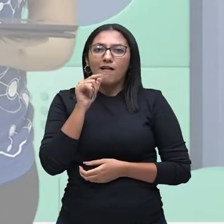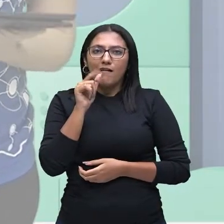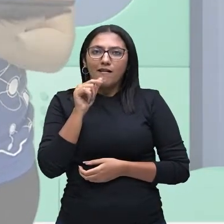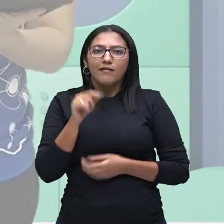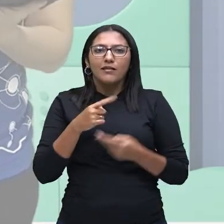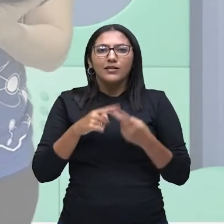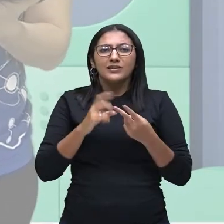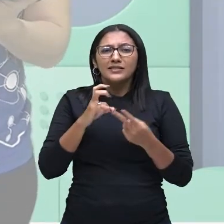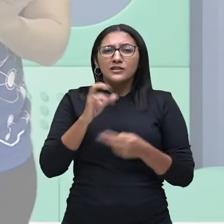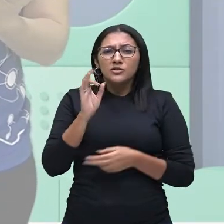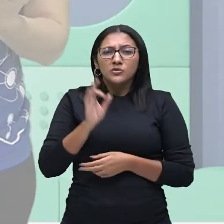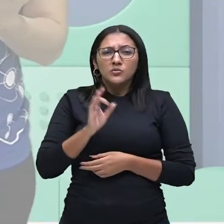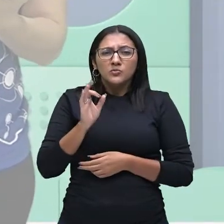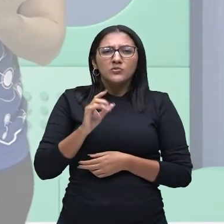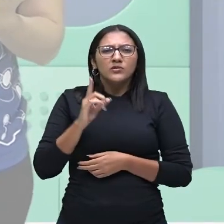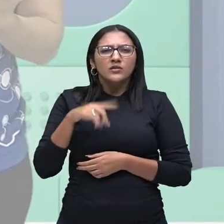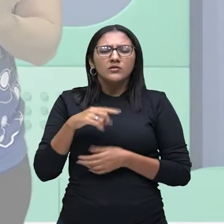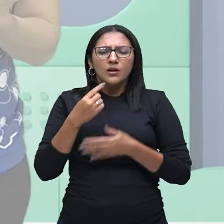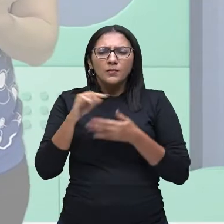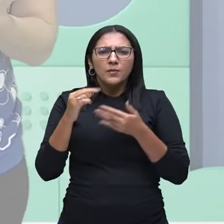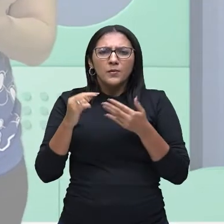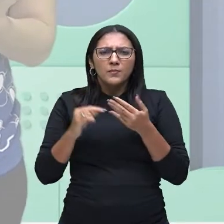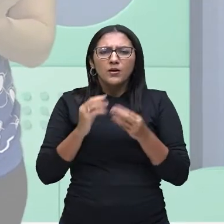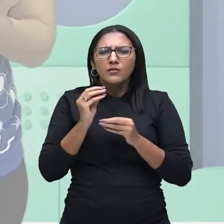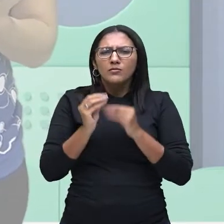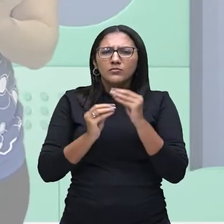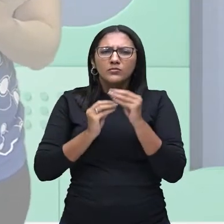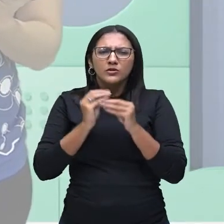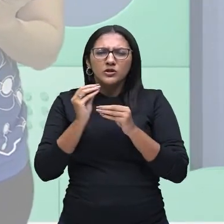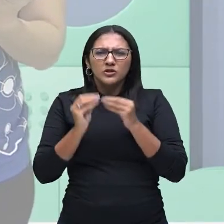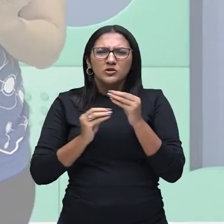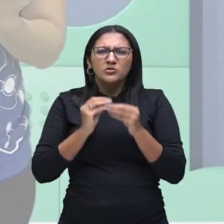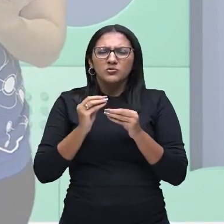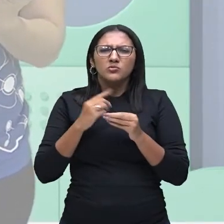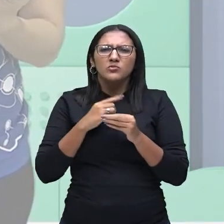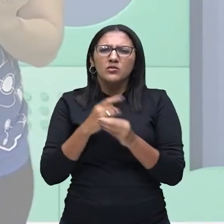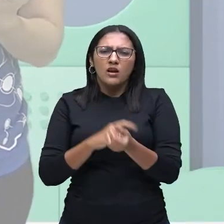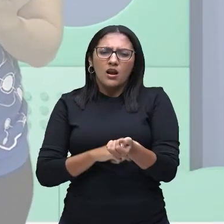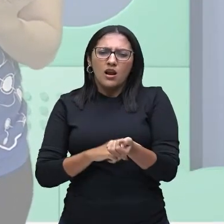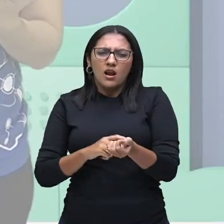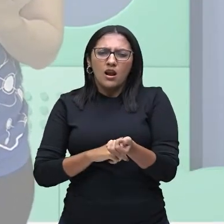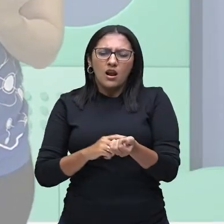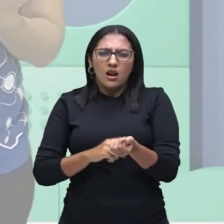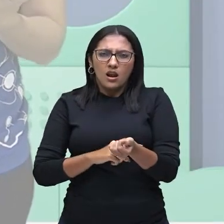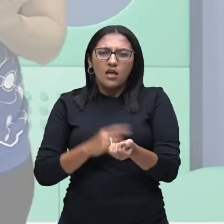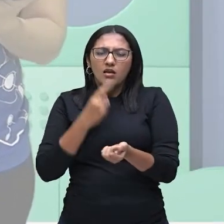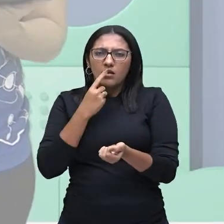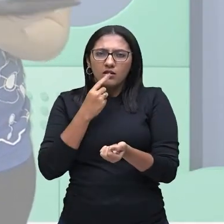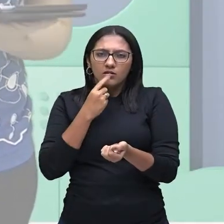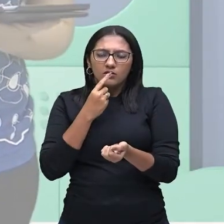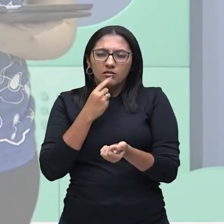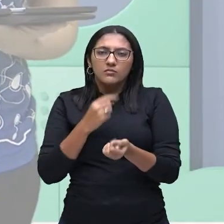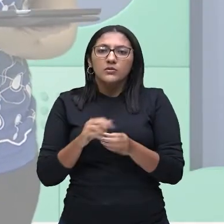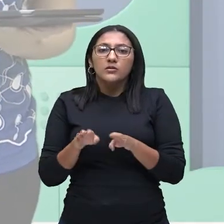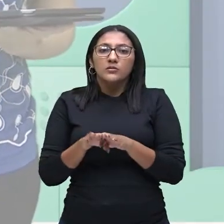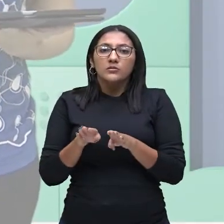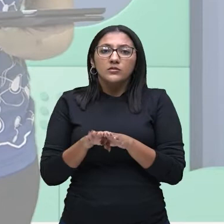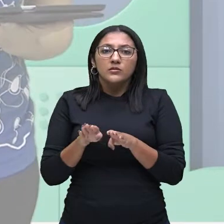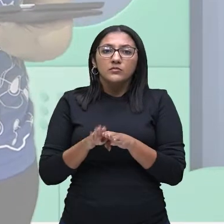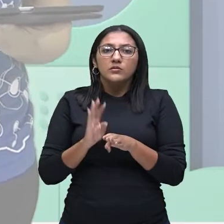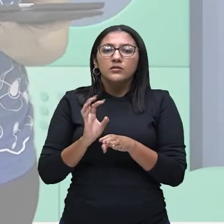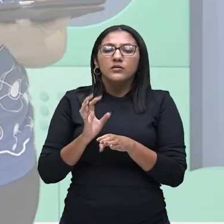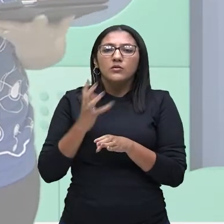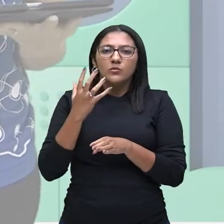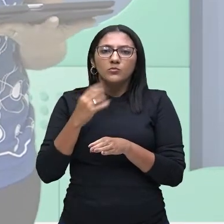e 5% é formado por mistura de substâncias existentes em excesso no sangue e resíduos das